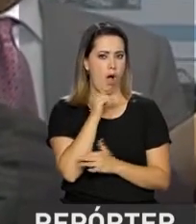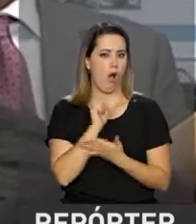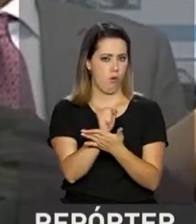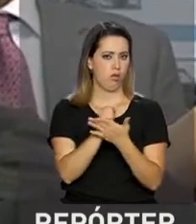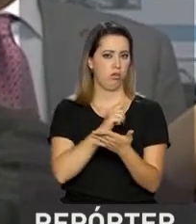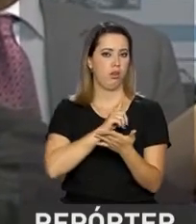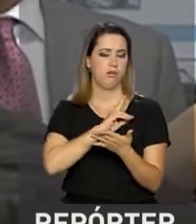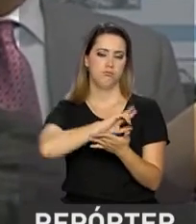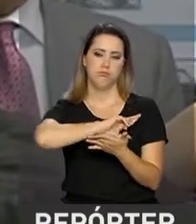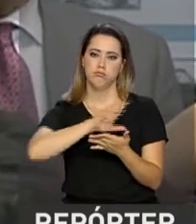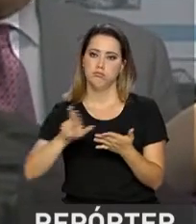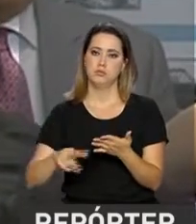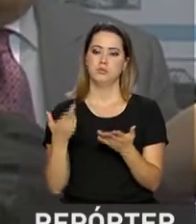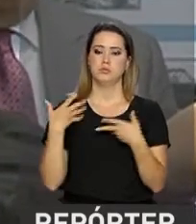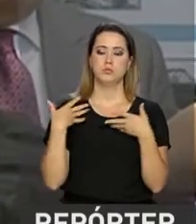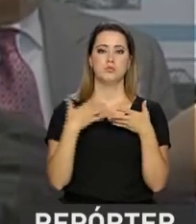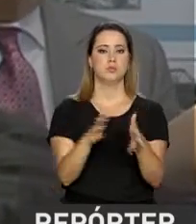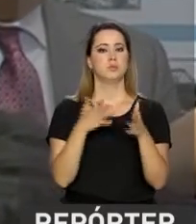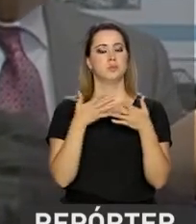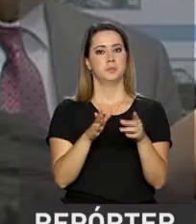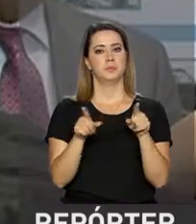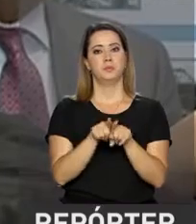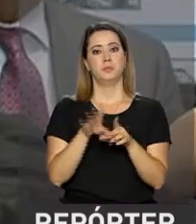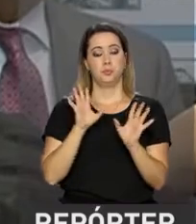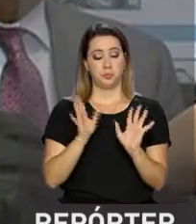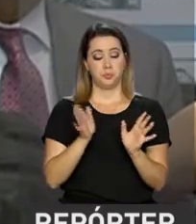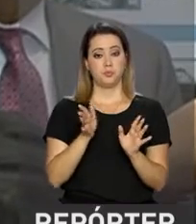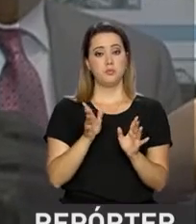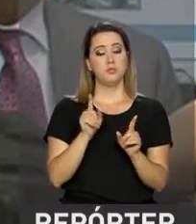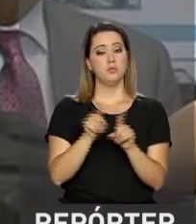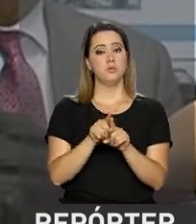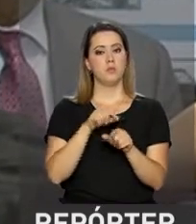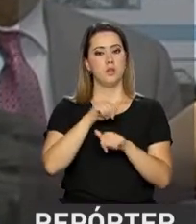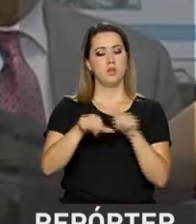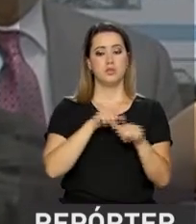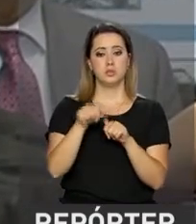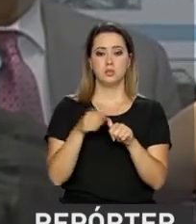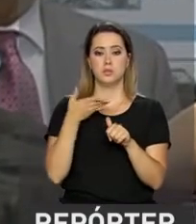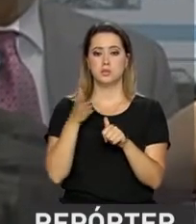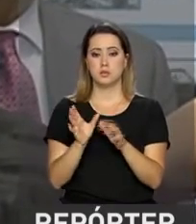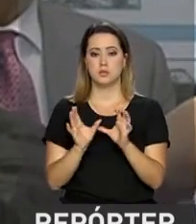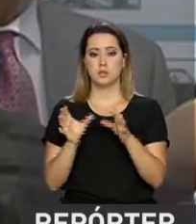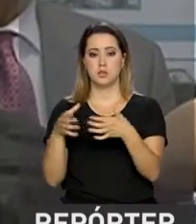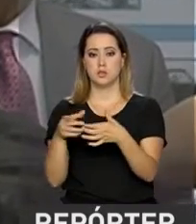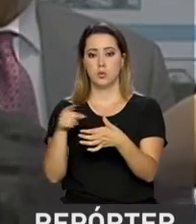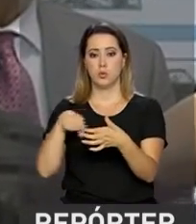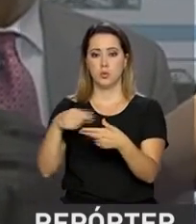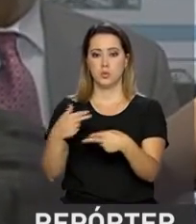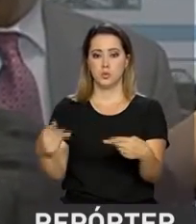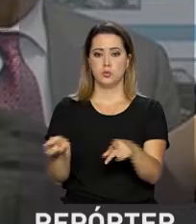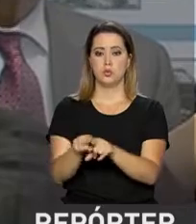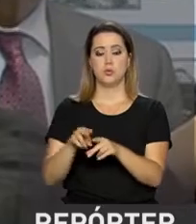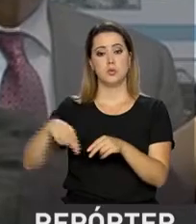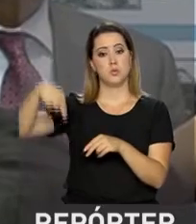oferta hídrica, saindo de qualquer risco hídrico àquela população, para transferirmos este conjunto de bombas para o